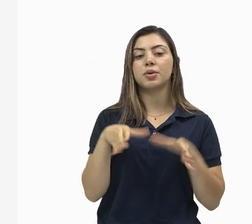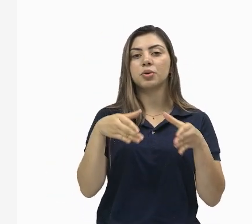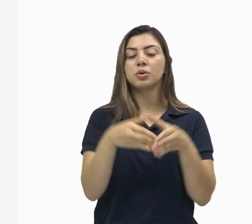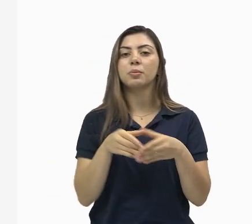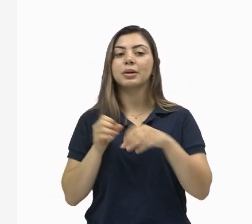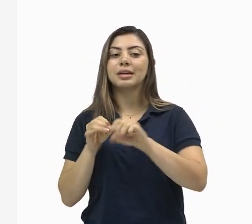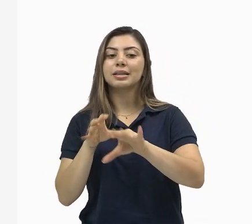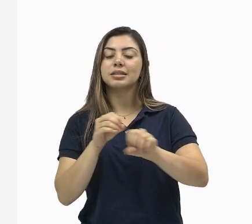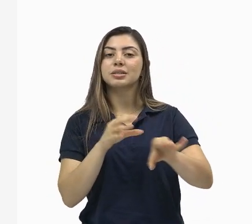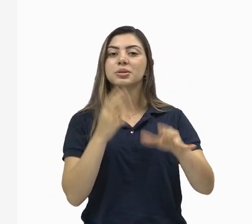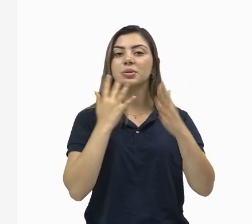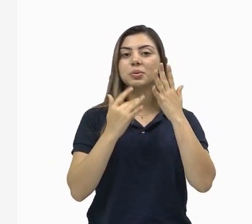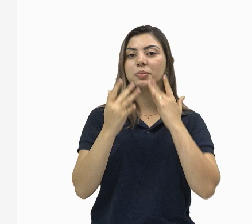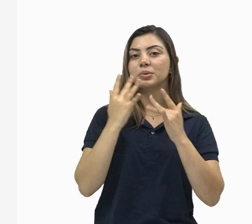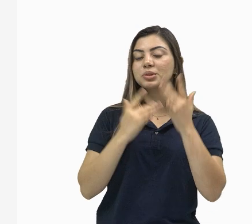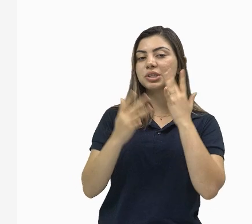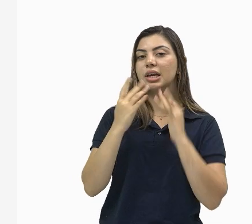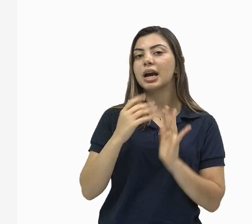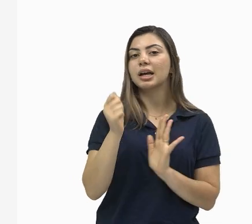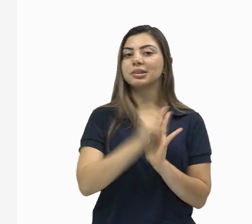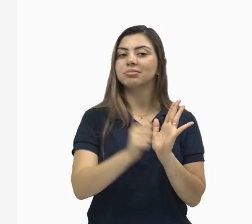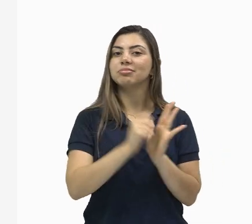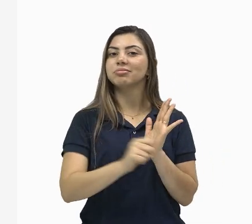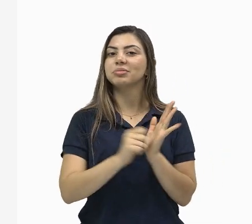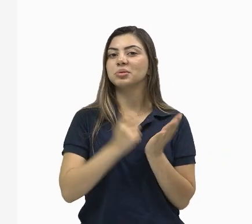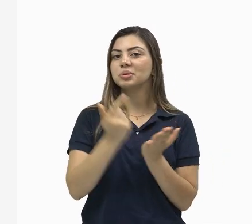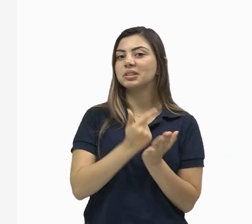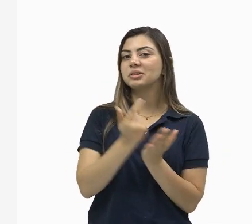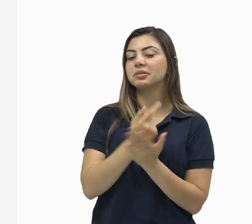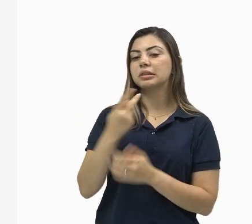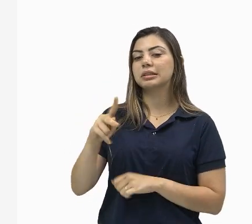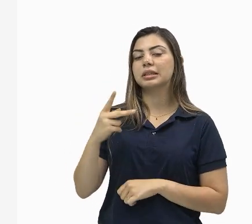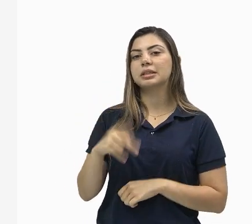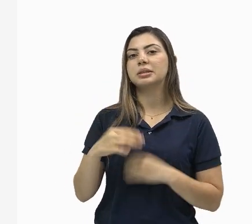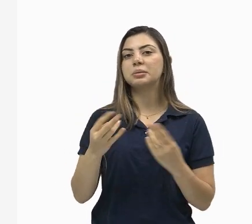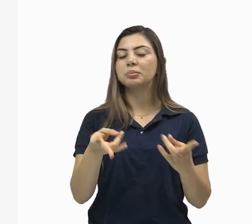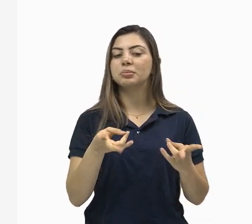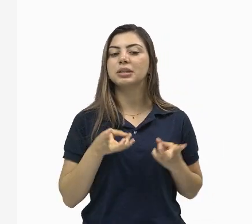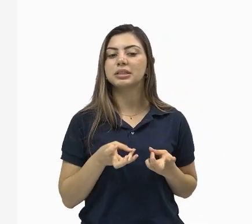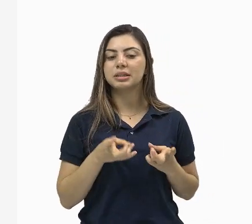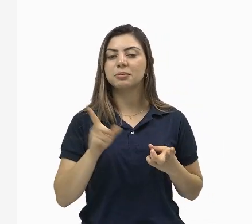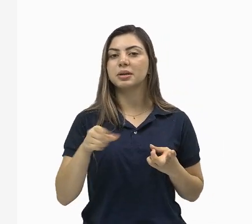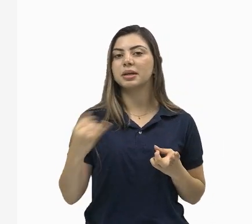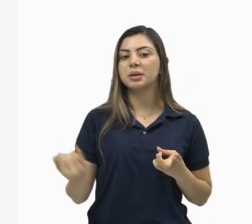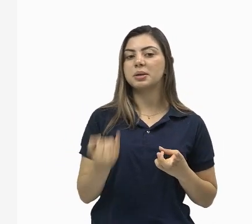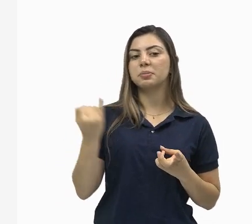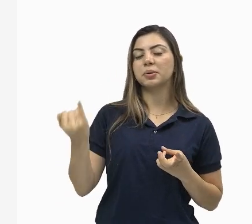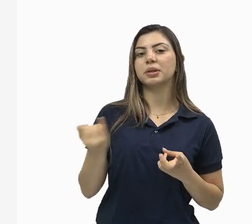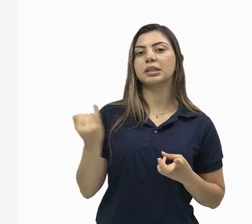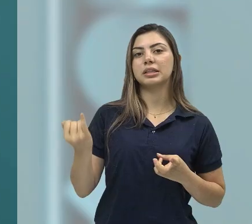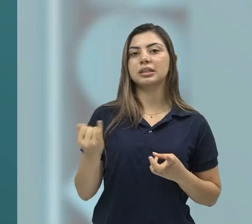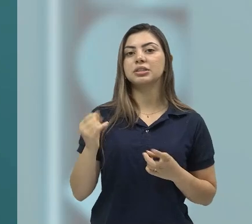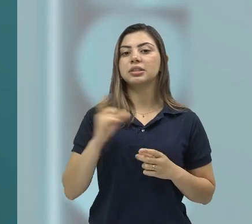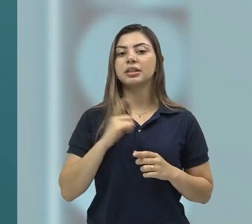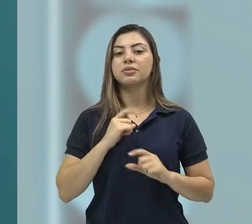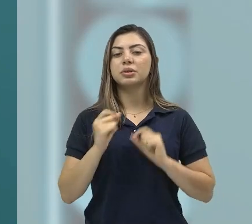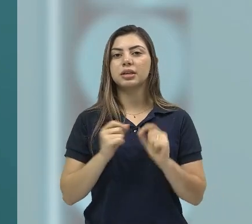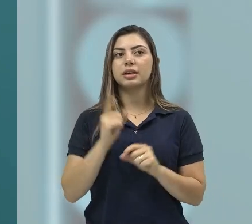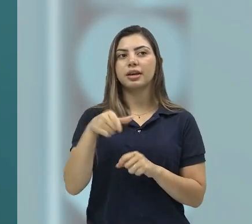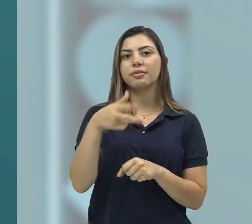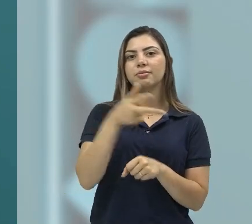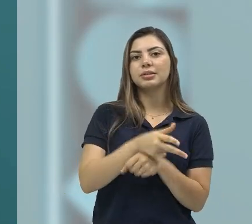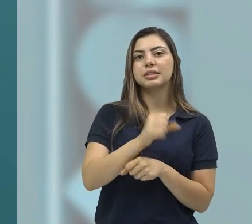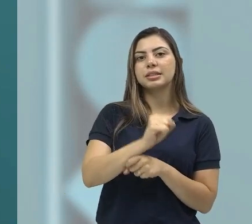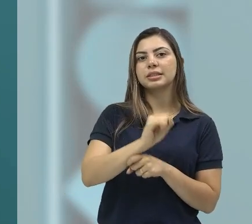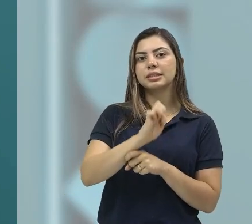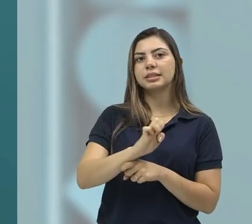sua autoria. Então, só para a gente entender que foi uma grande obra essa questão aí da selva, né? É basicamente uma